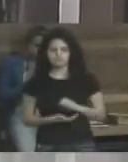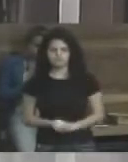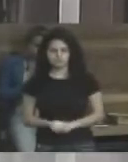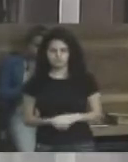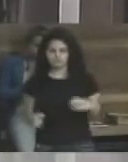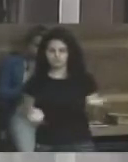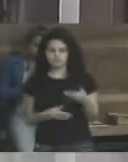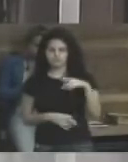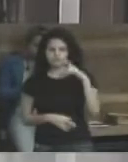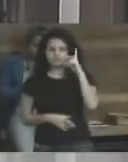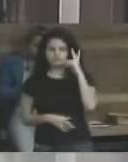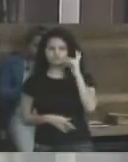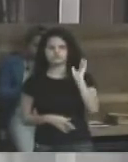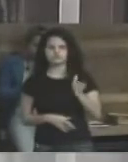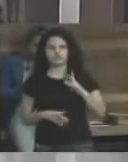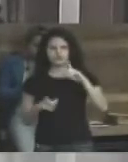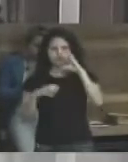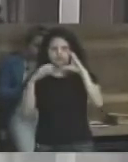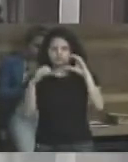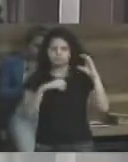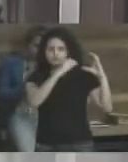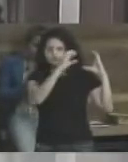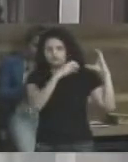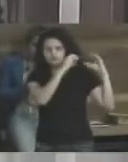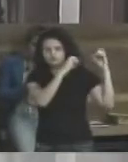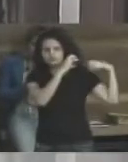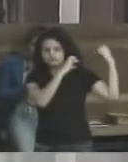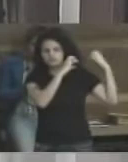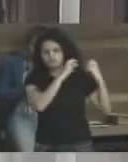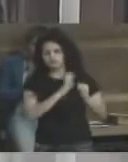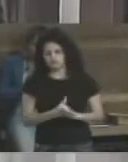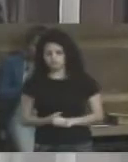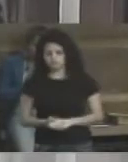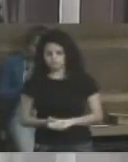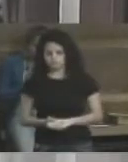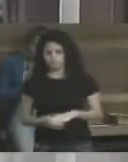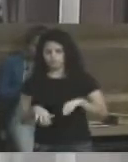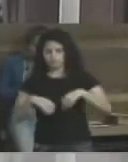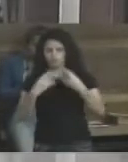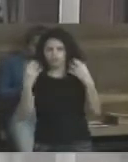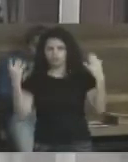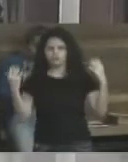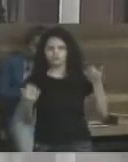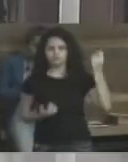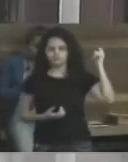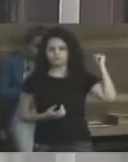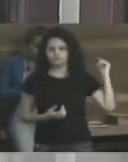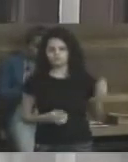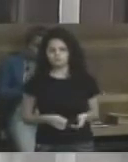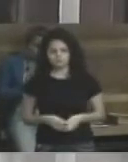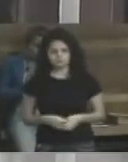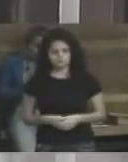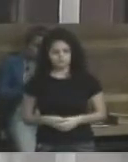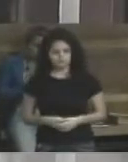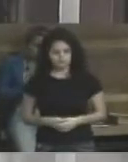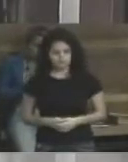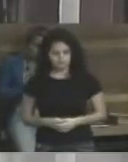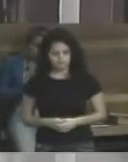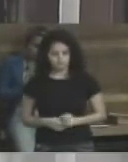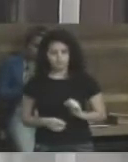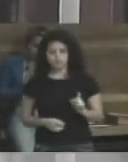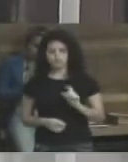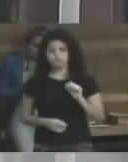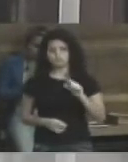gravaram. O estaleiro Brasfels, há muitos anos, é um pilar da economia da nossa cidade, não só da